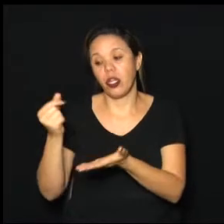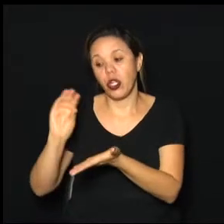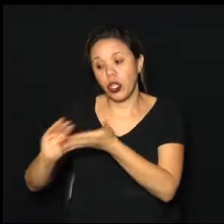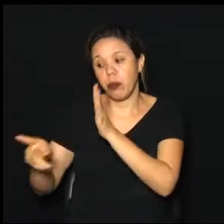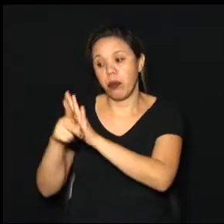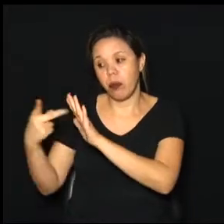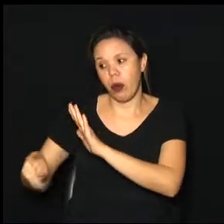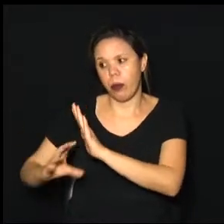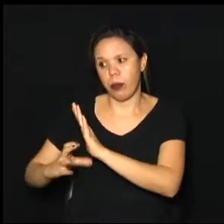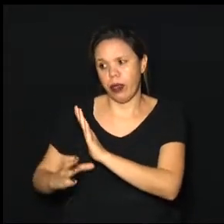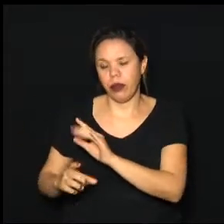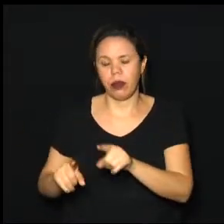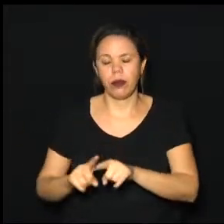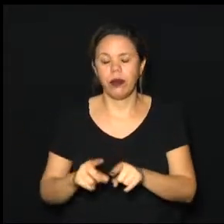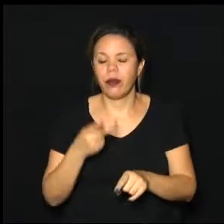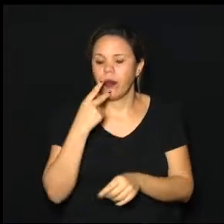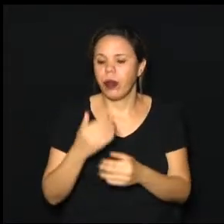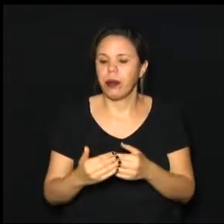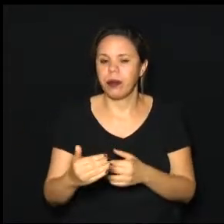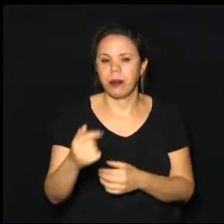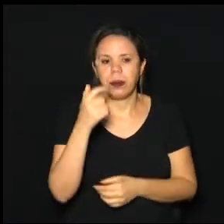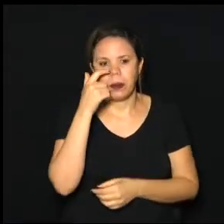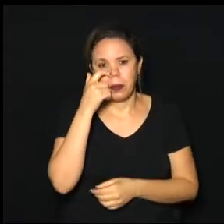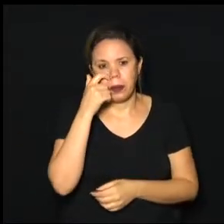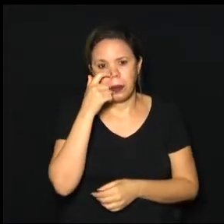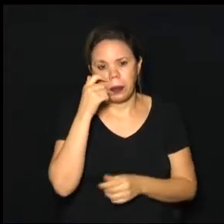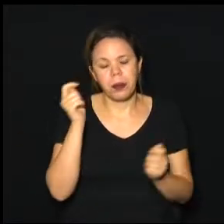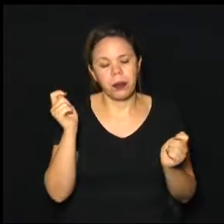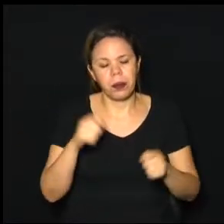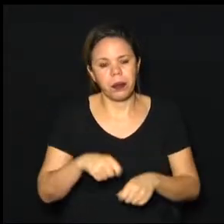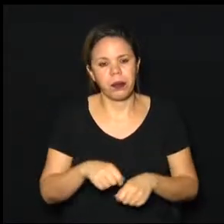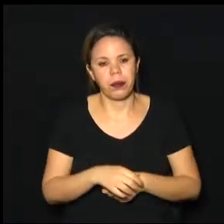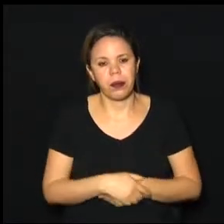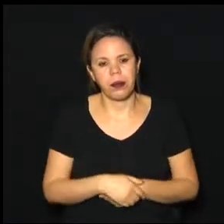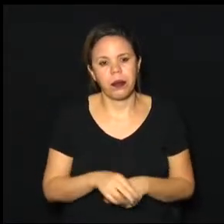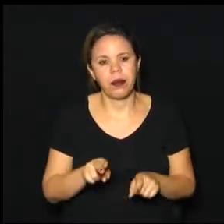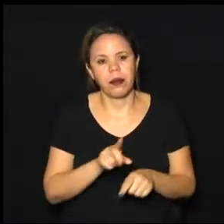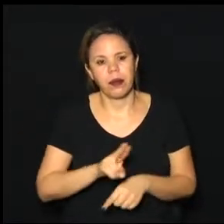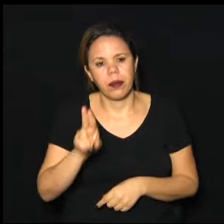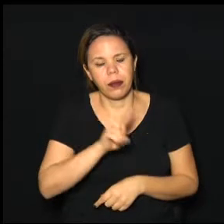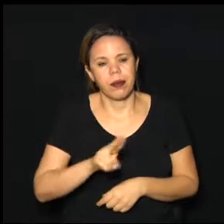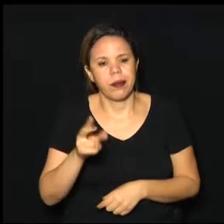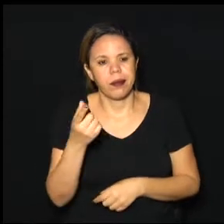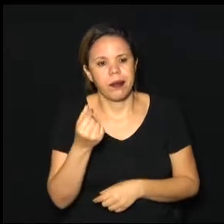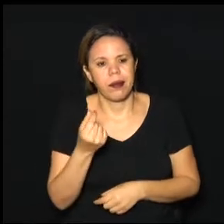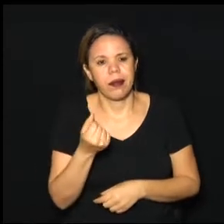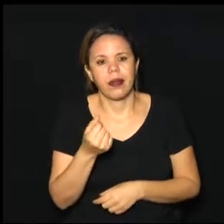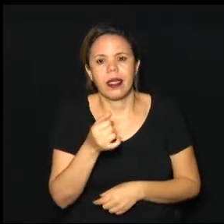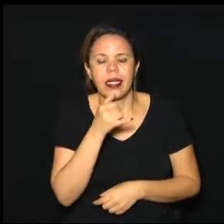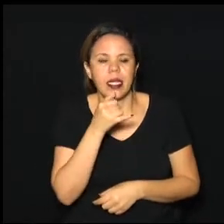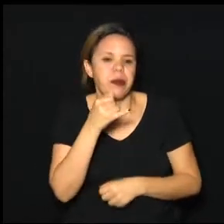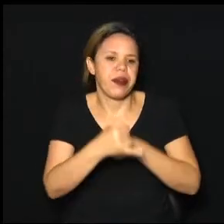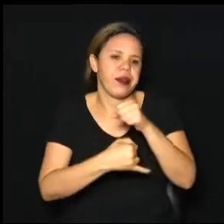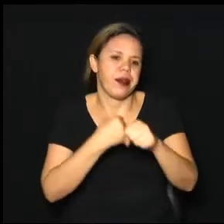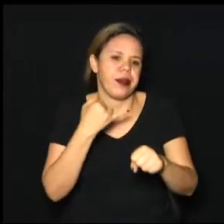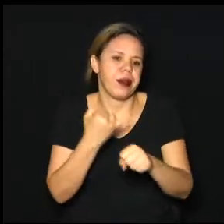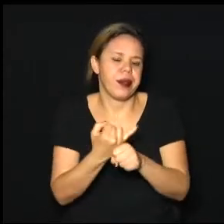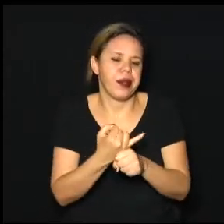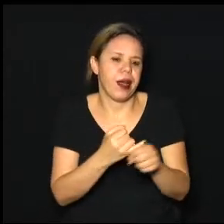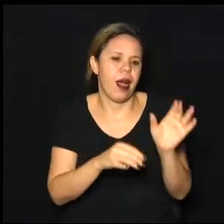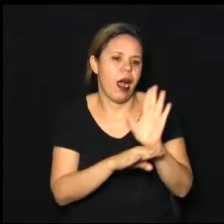vamos falar também um pouquinho mais para frente, será possível também a utilização das vaquinhas virtuais, né, o